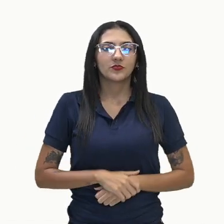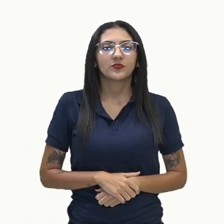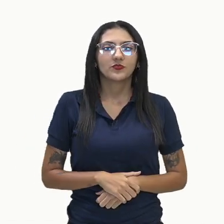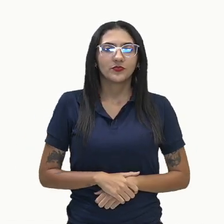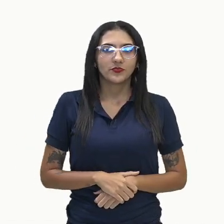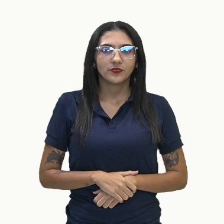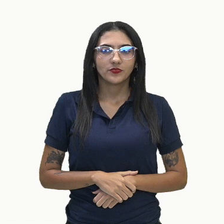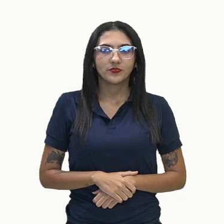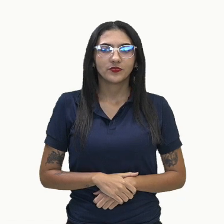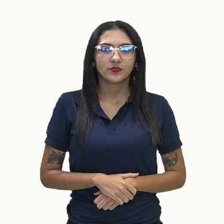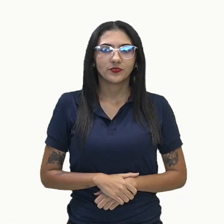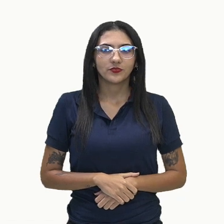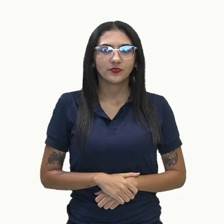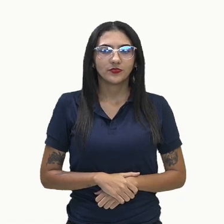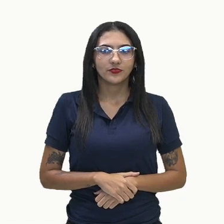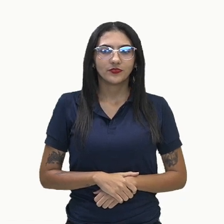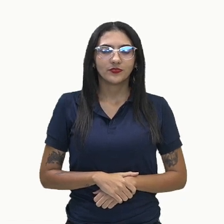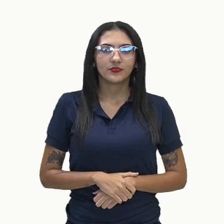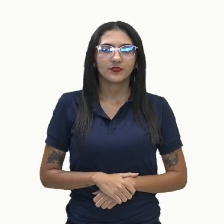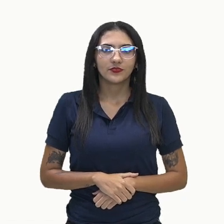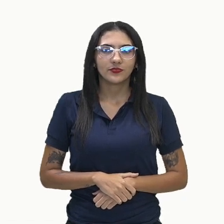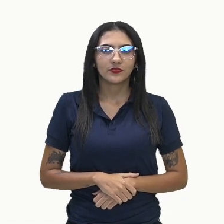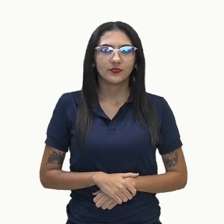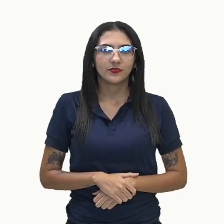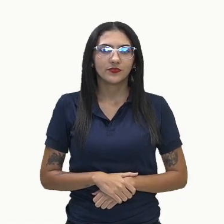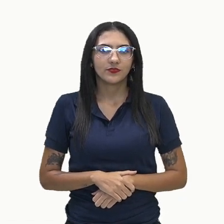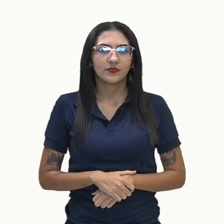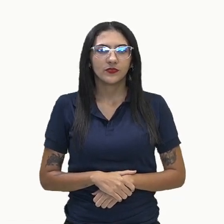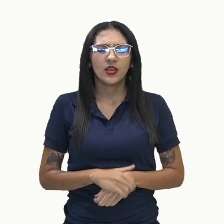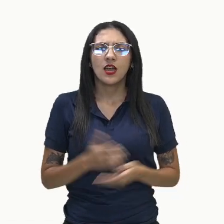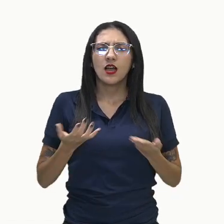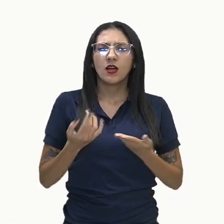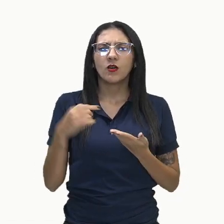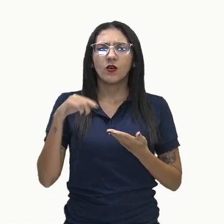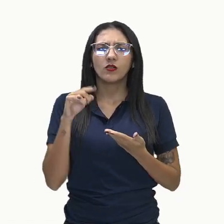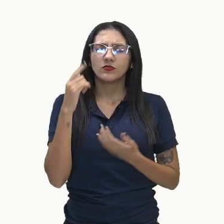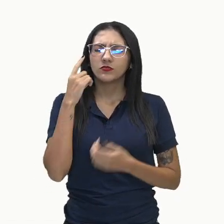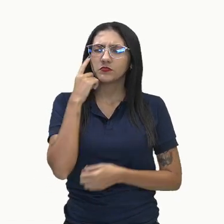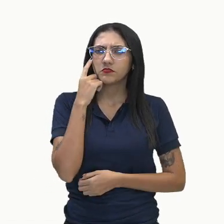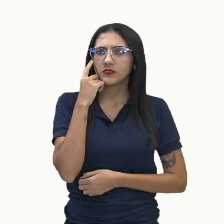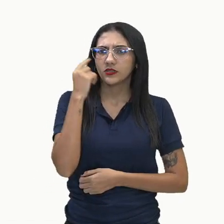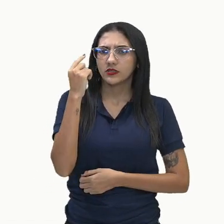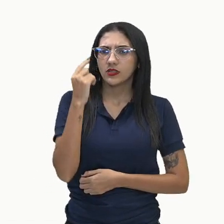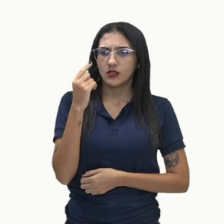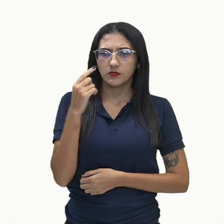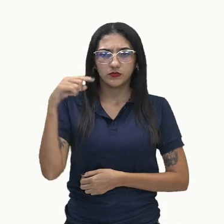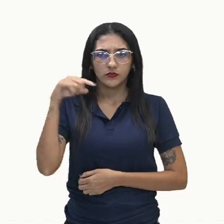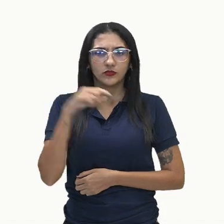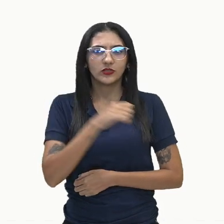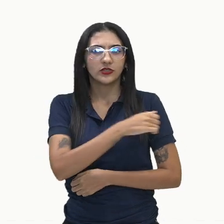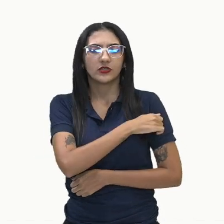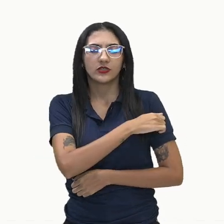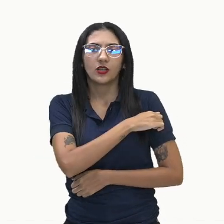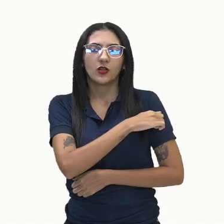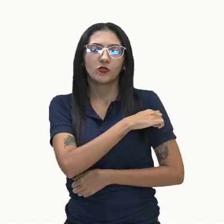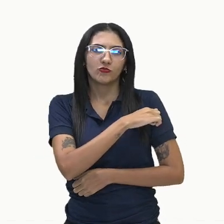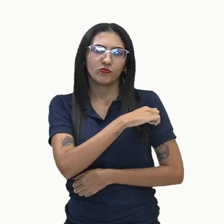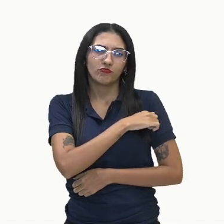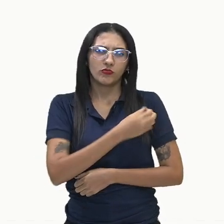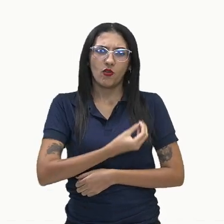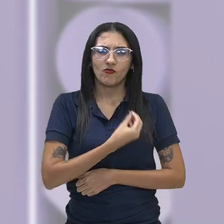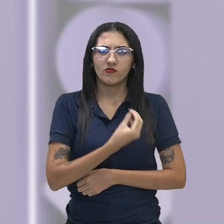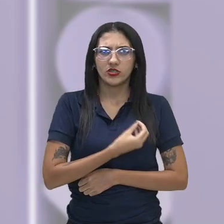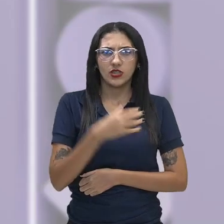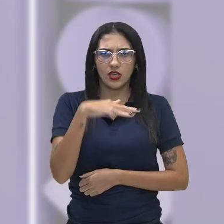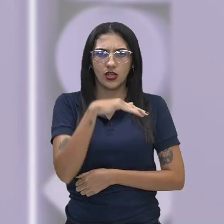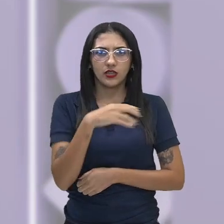Tudo bem? Para pensar aqui, você, meu caro aluno, minha cara aluna, que está aí na comunidade do